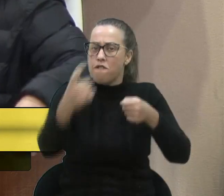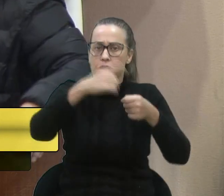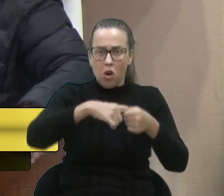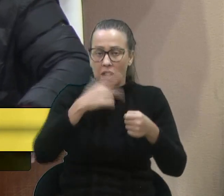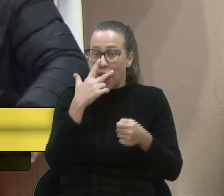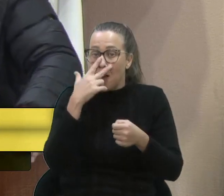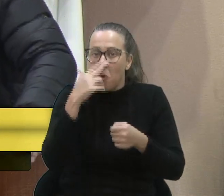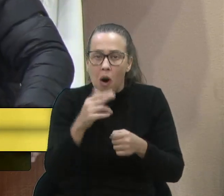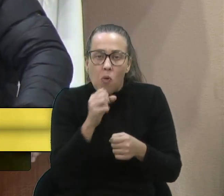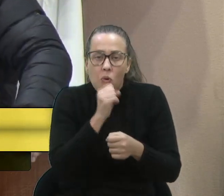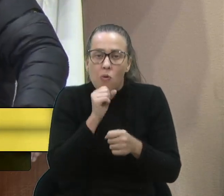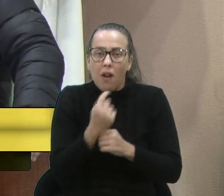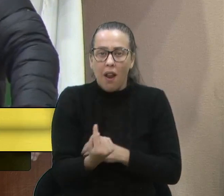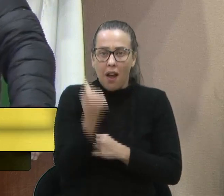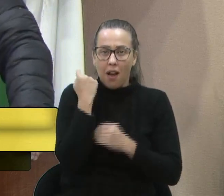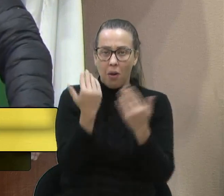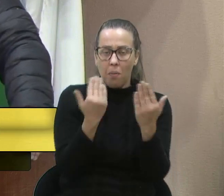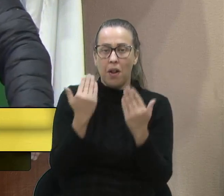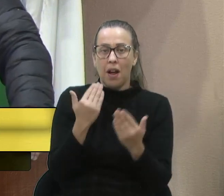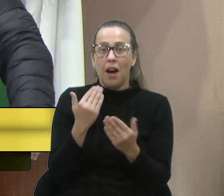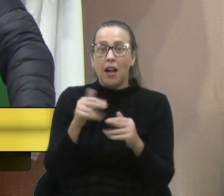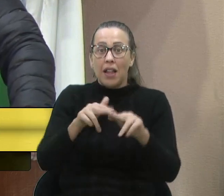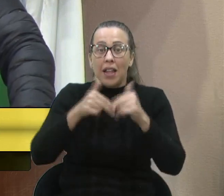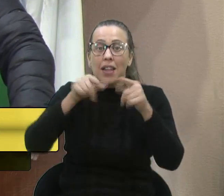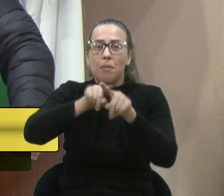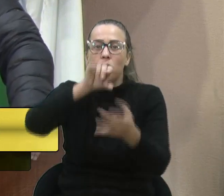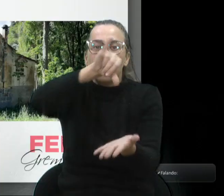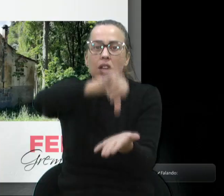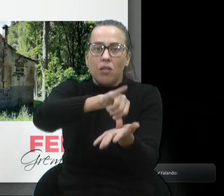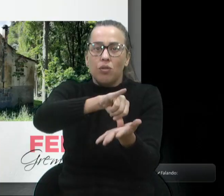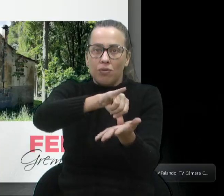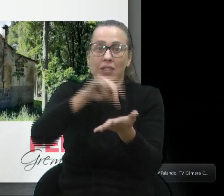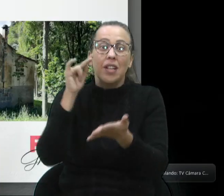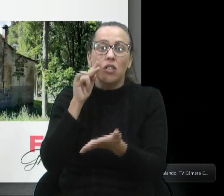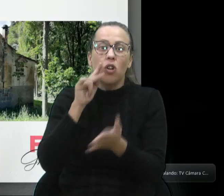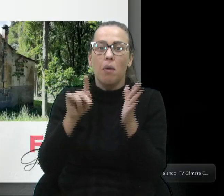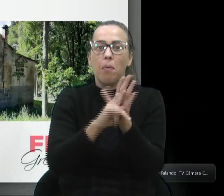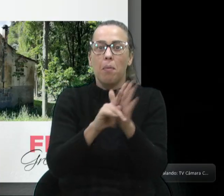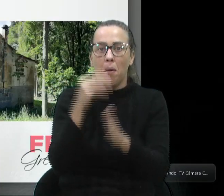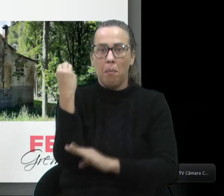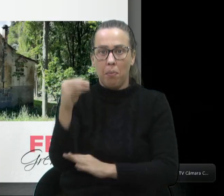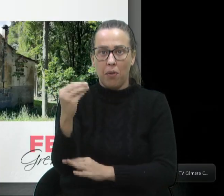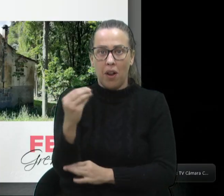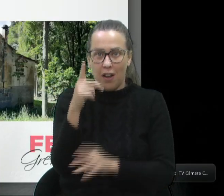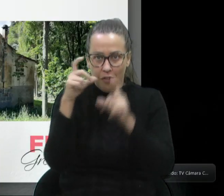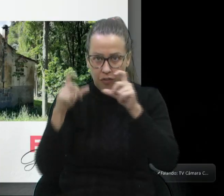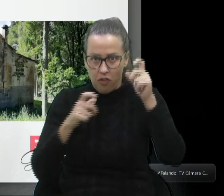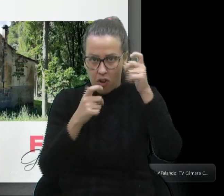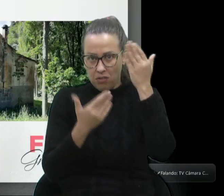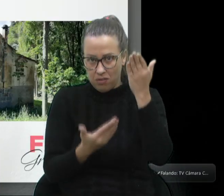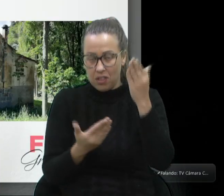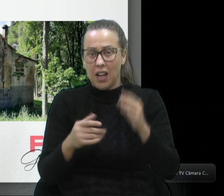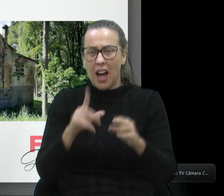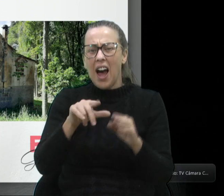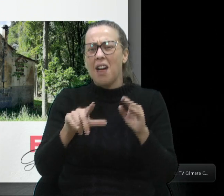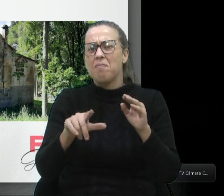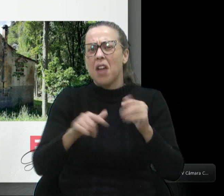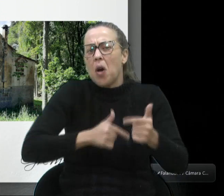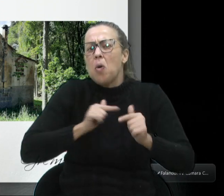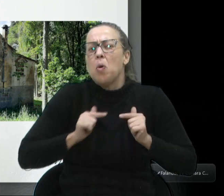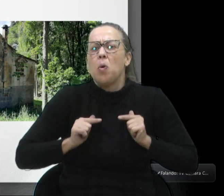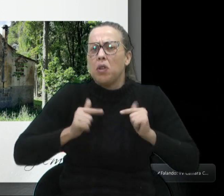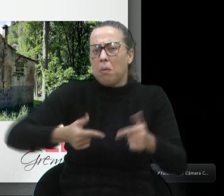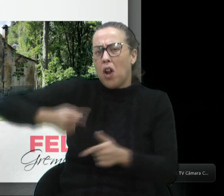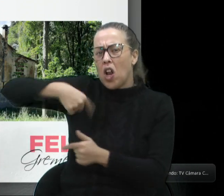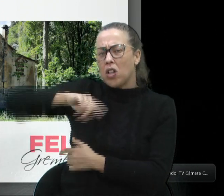nesse momento, o centro histórico da capital. Então, essa legislação, é óbvio